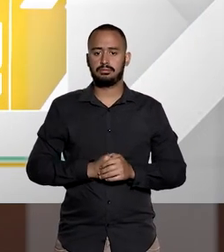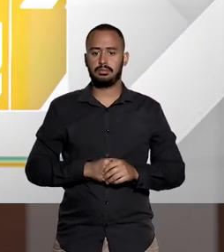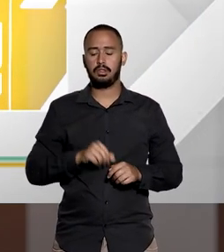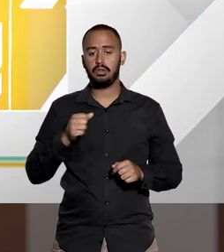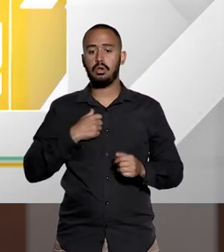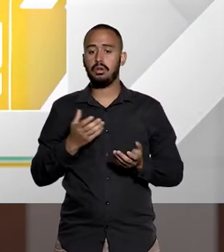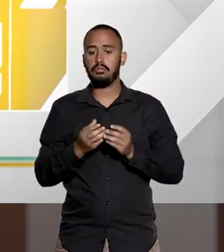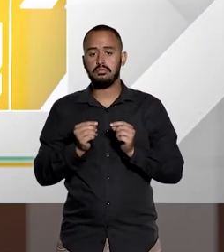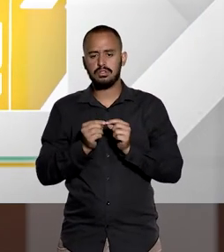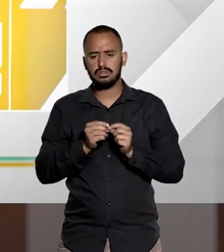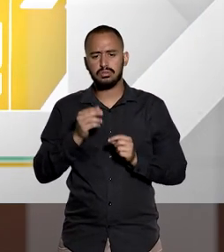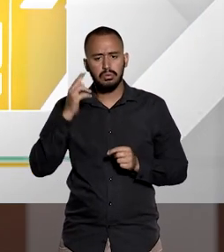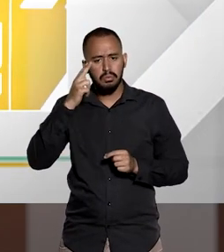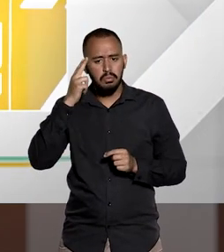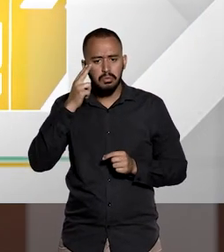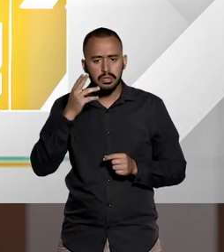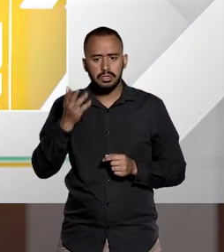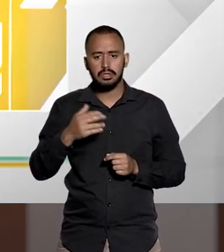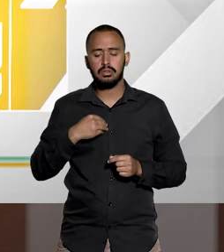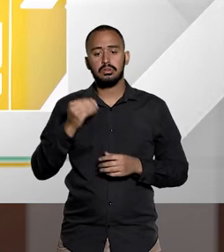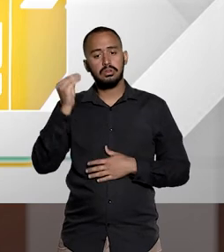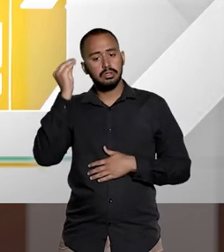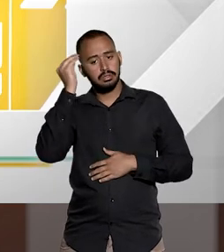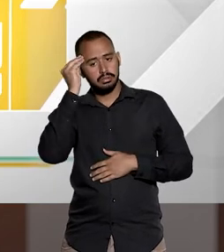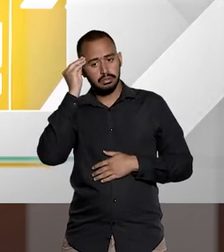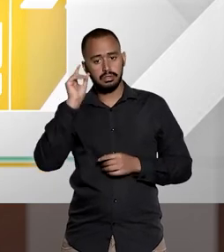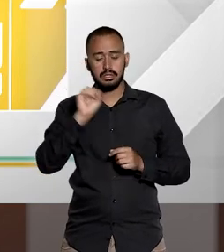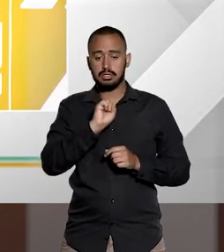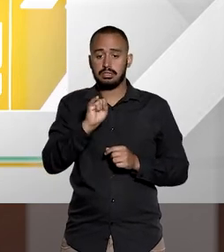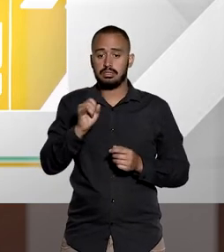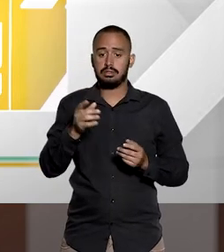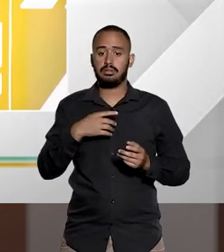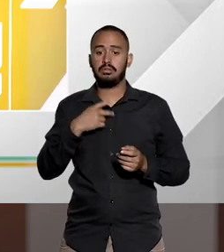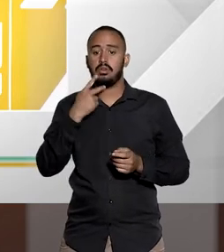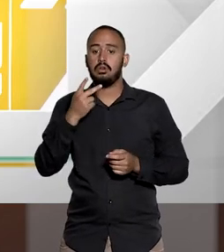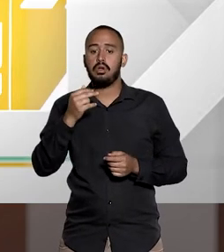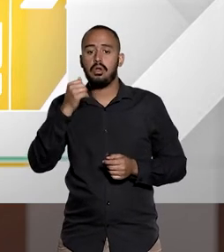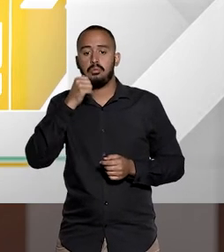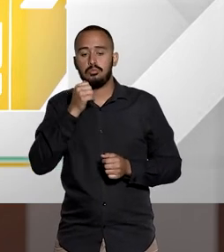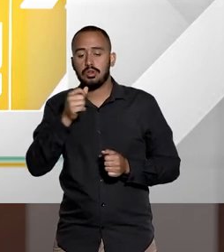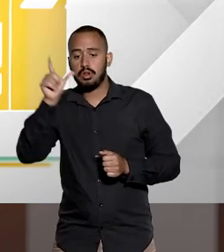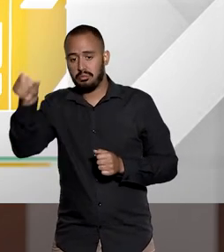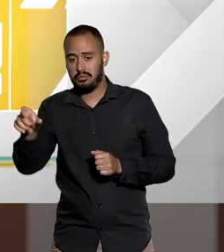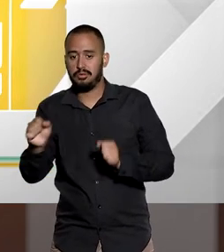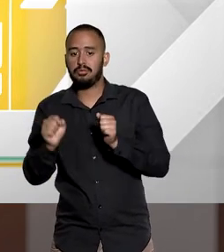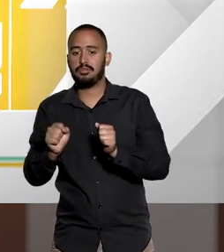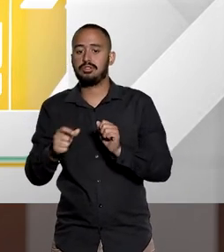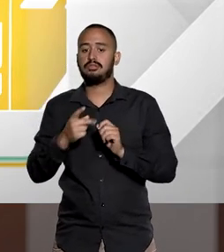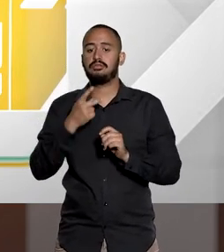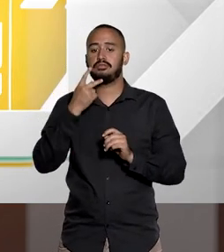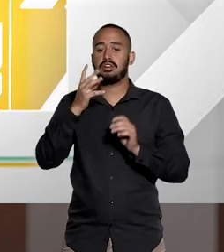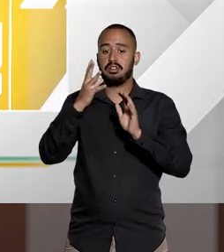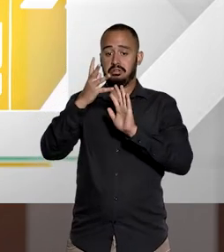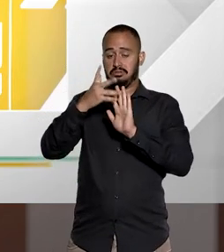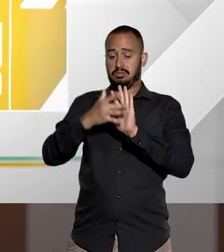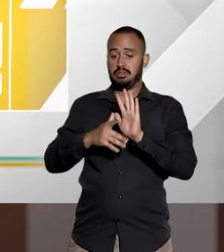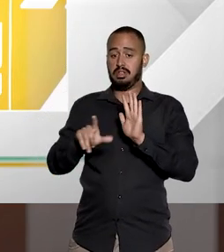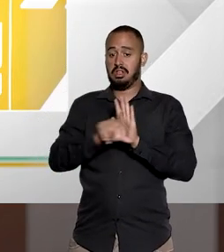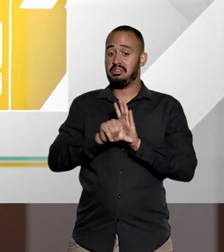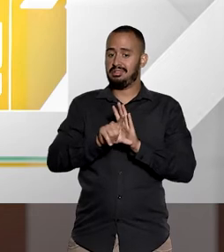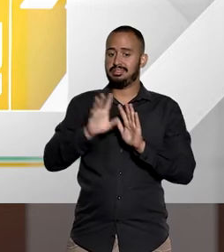Deixa eu só fazer uma observação. Se eu bem entendi, a Irene pode dizer melhor do que eu, porque ela comentou a lei inteira, a lei